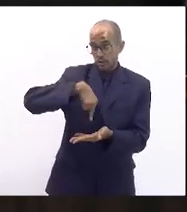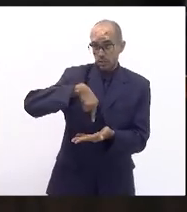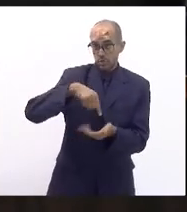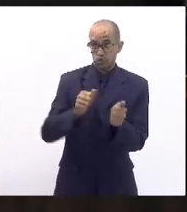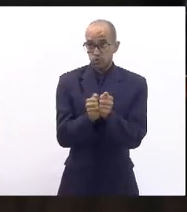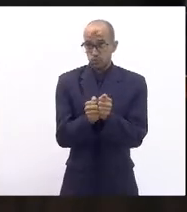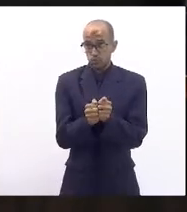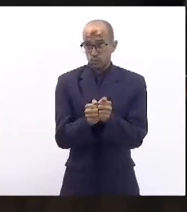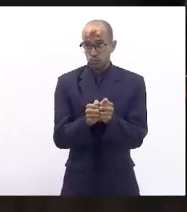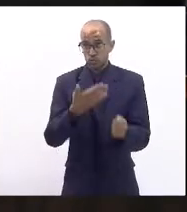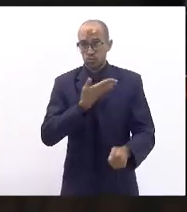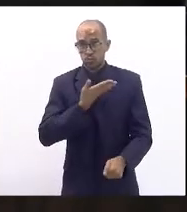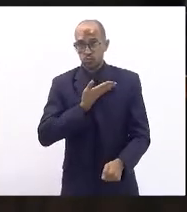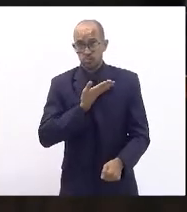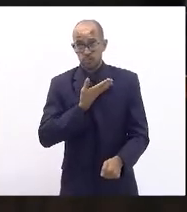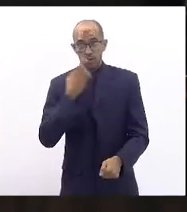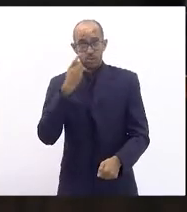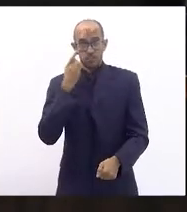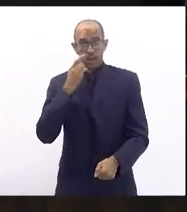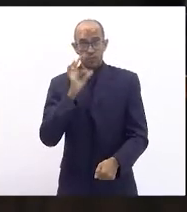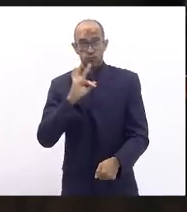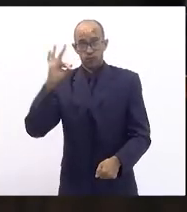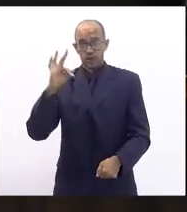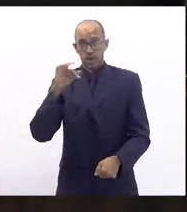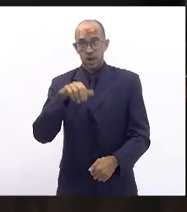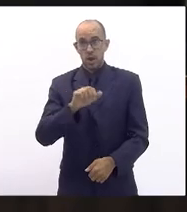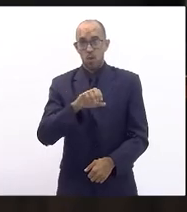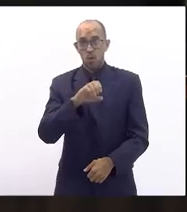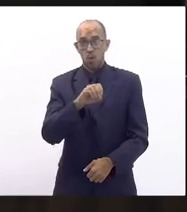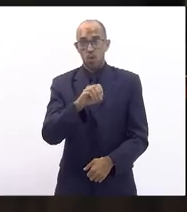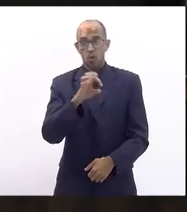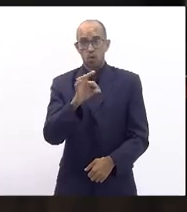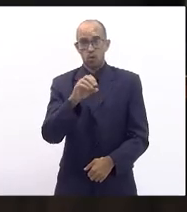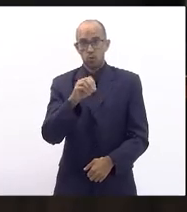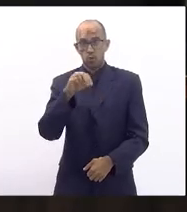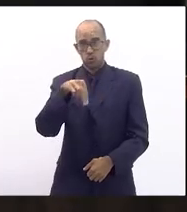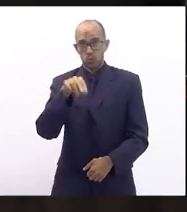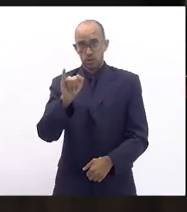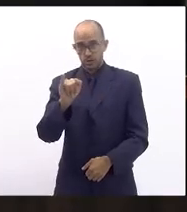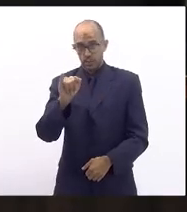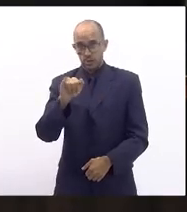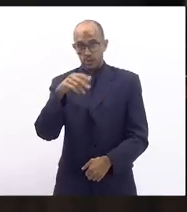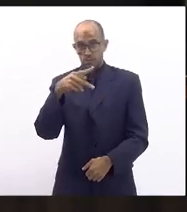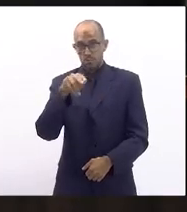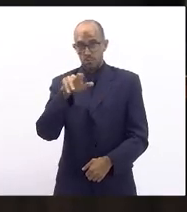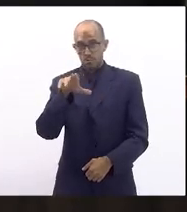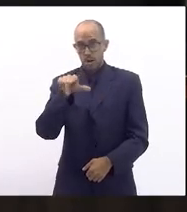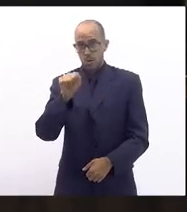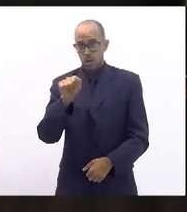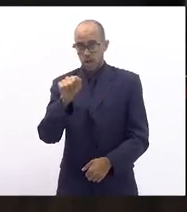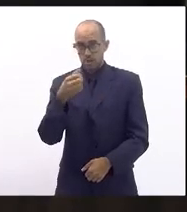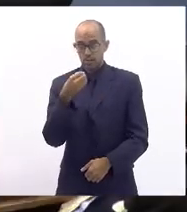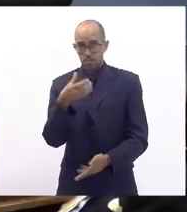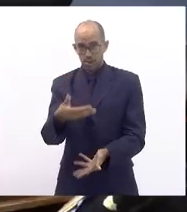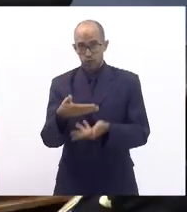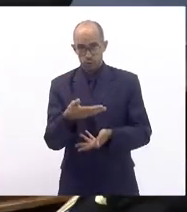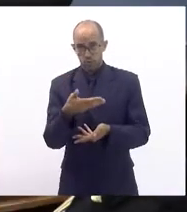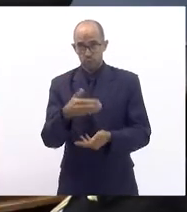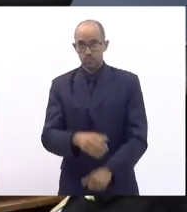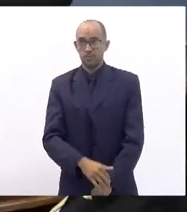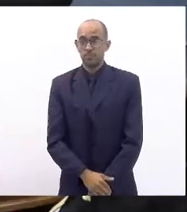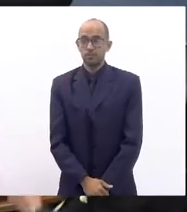nosso amigo deputado federal Antônio Otoni de Paula seja bem-vindo meu irmão por favor